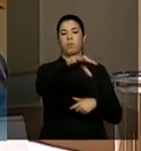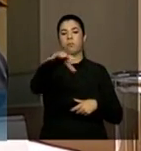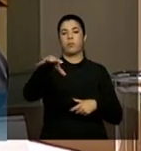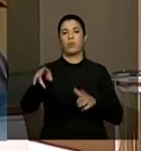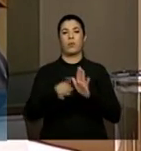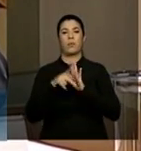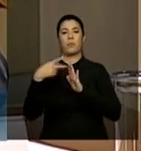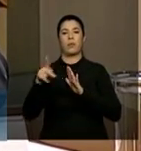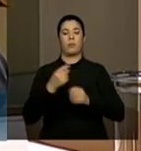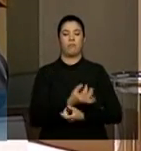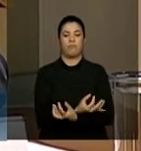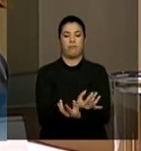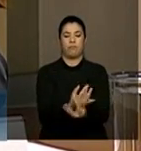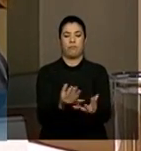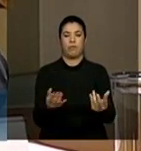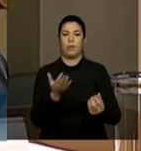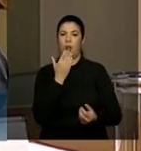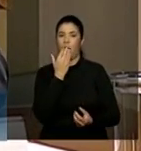pastagem.